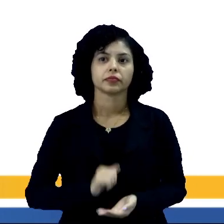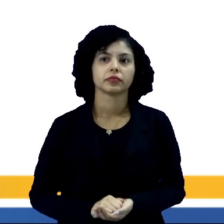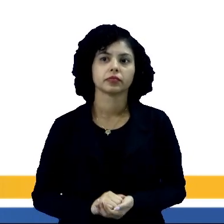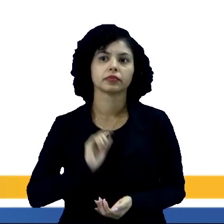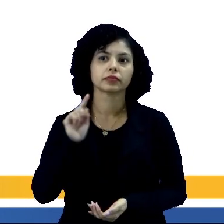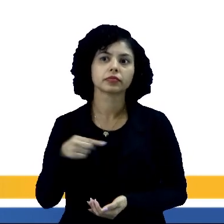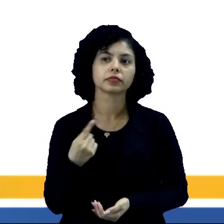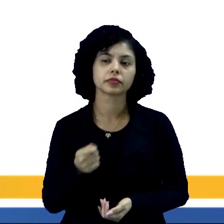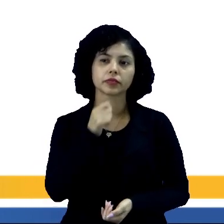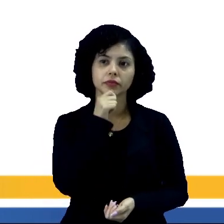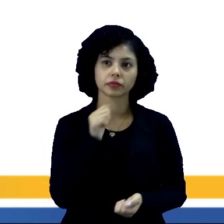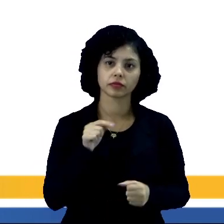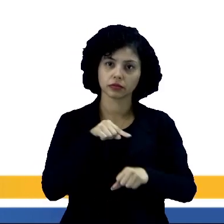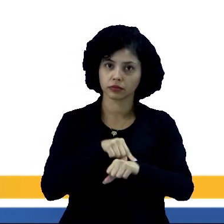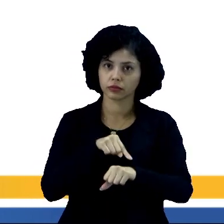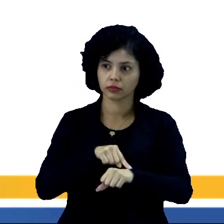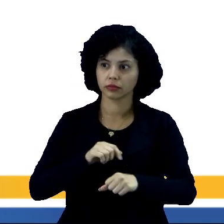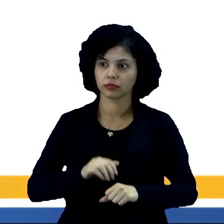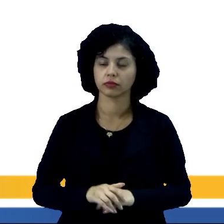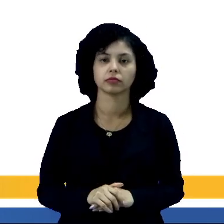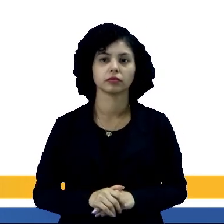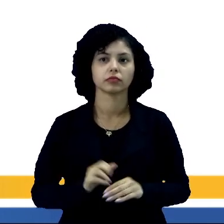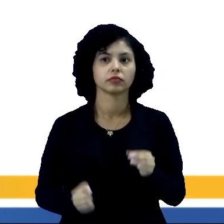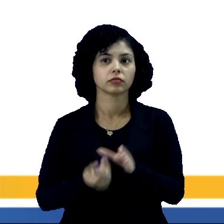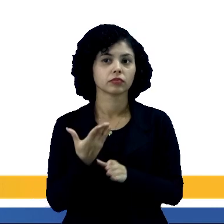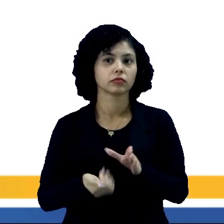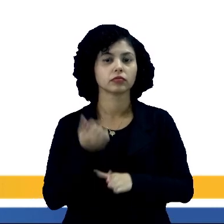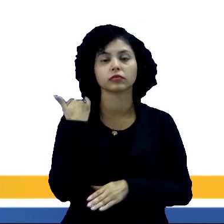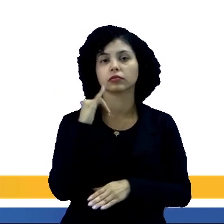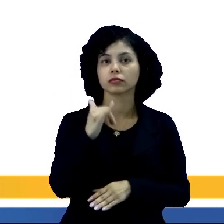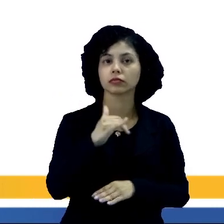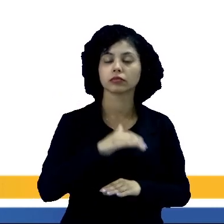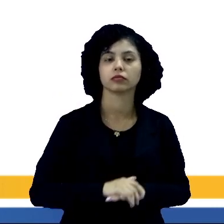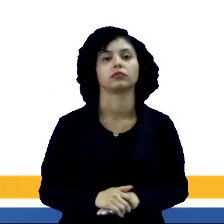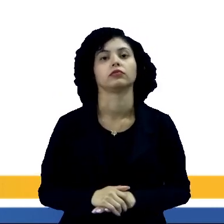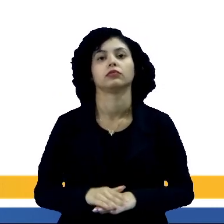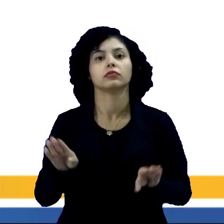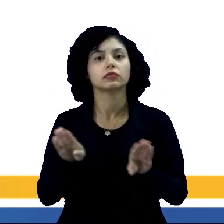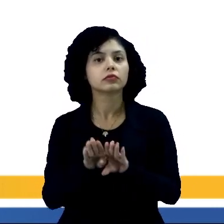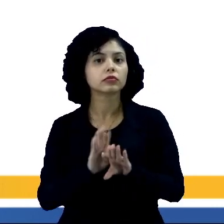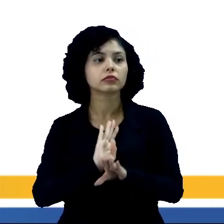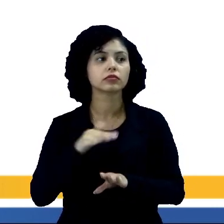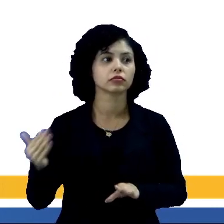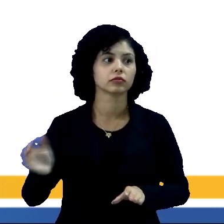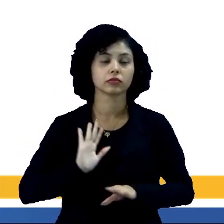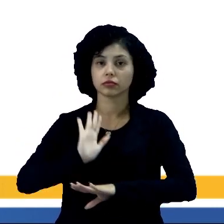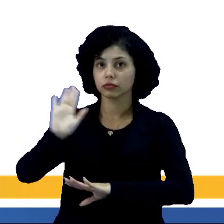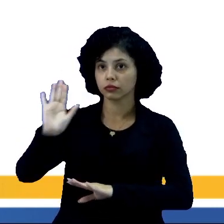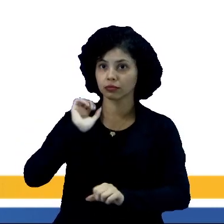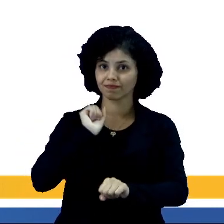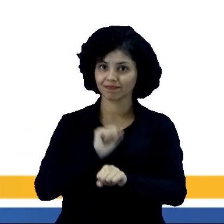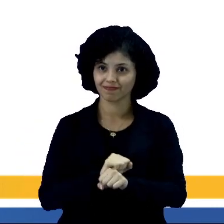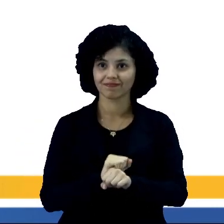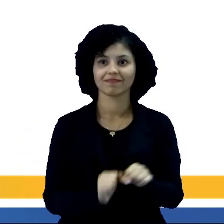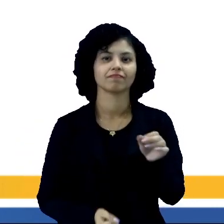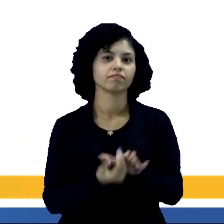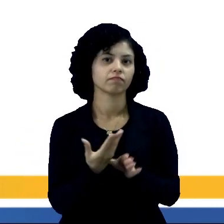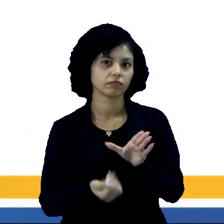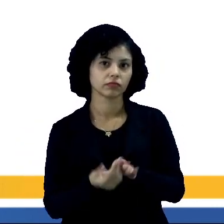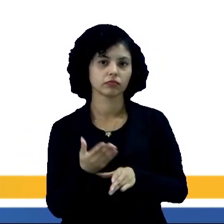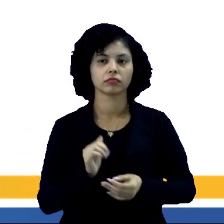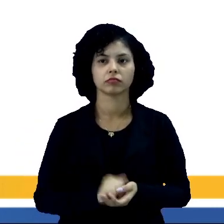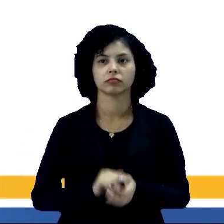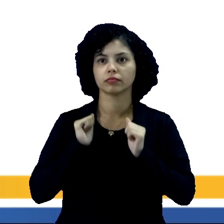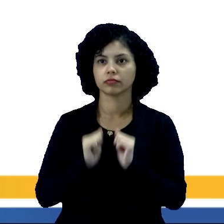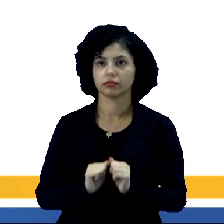e após certo tempo elas podem deixar de produzir energia. E é justamente quando elas deixam de produzir energia